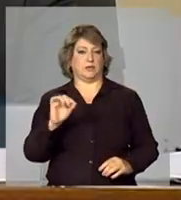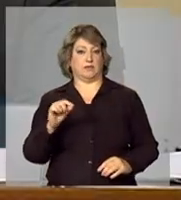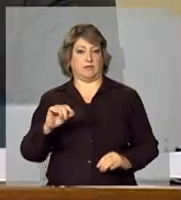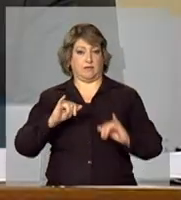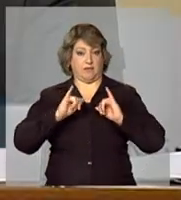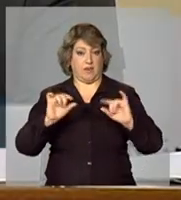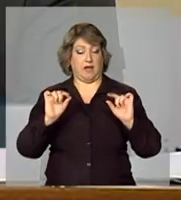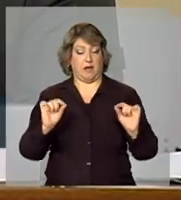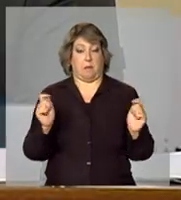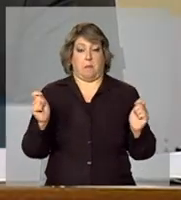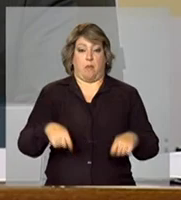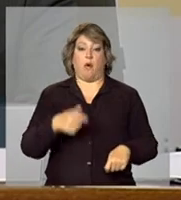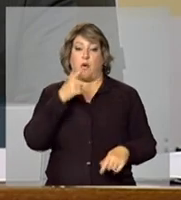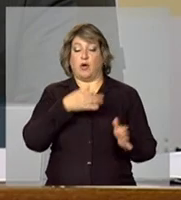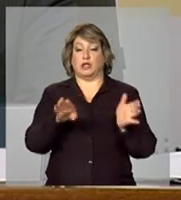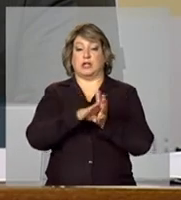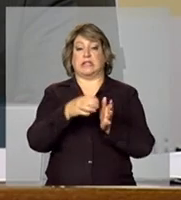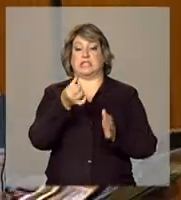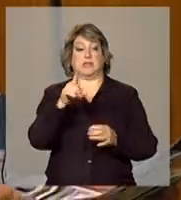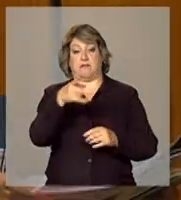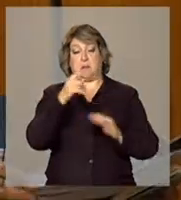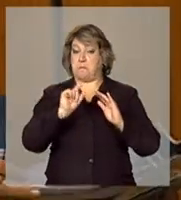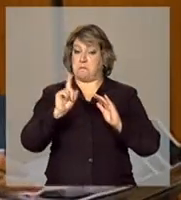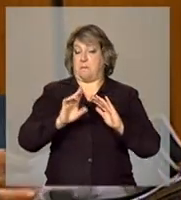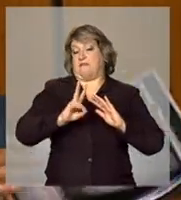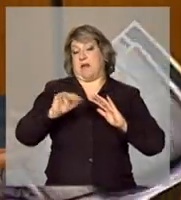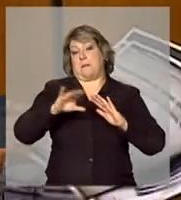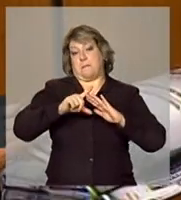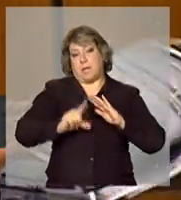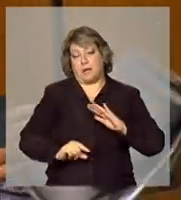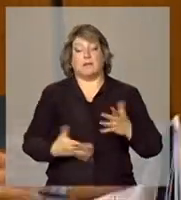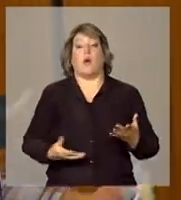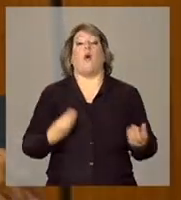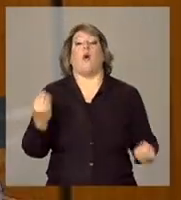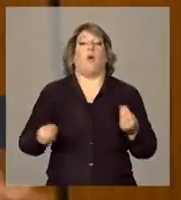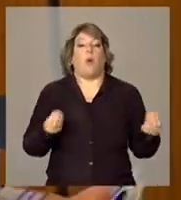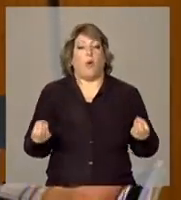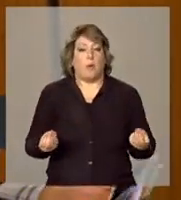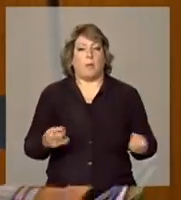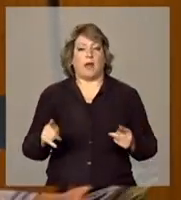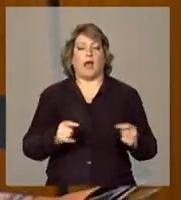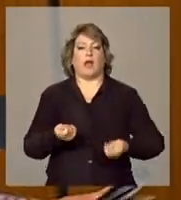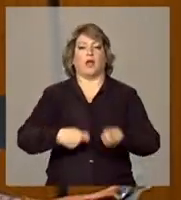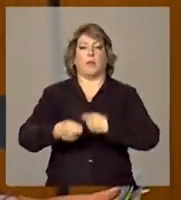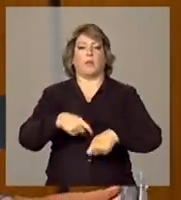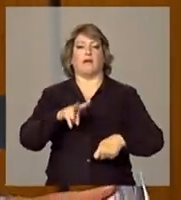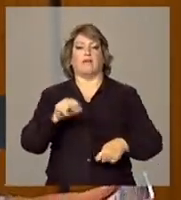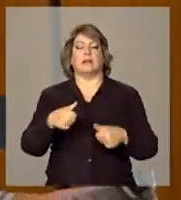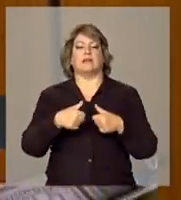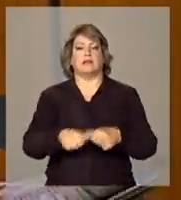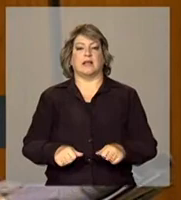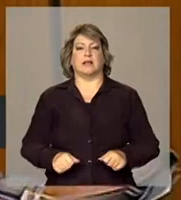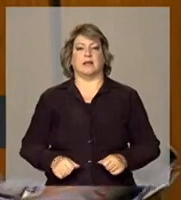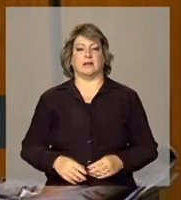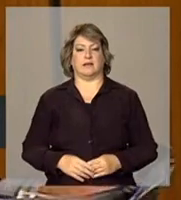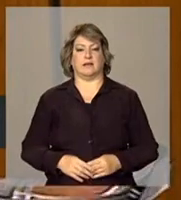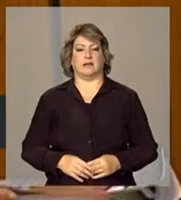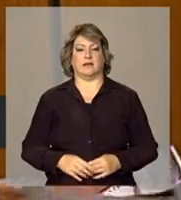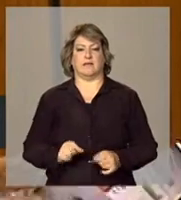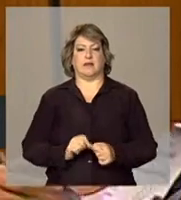anunciado né que você poderia chegar a 65 Então como é que vai a economia vai estar segurando essa